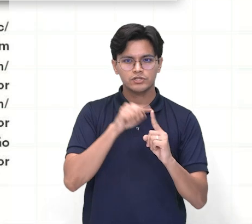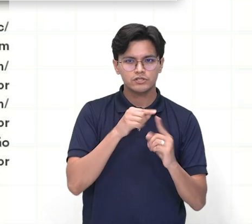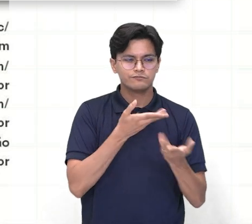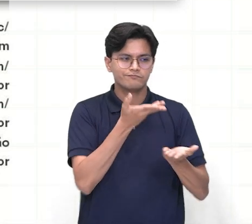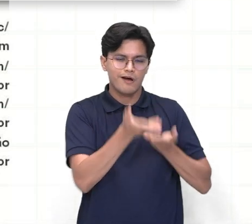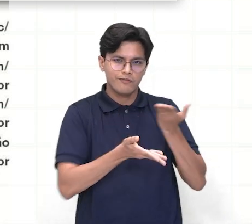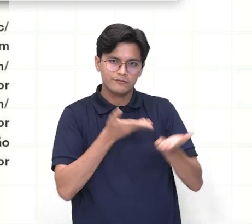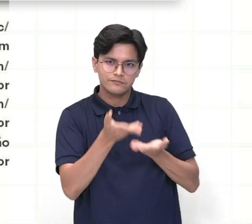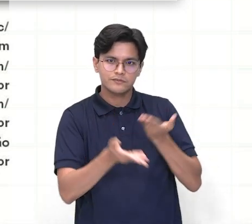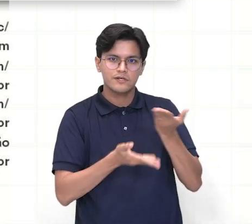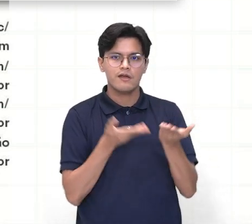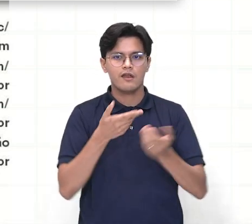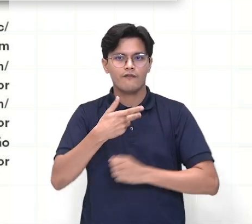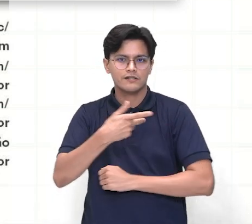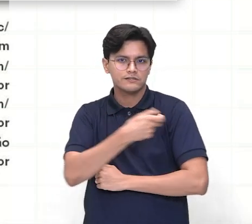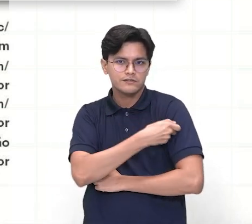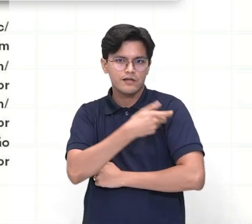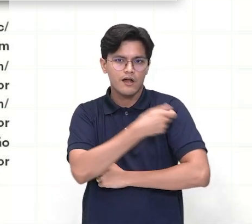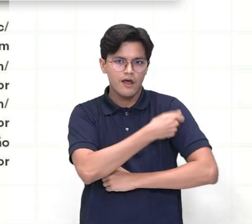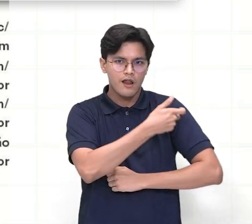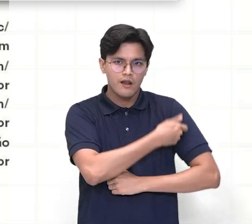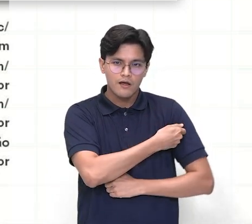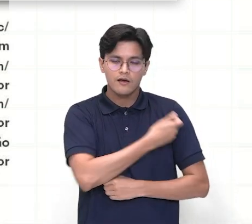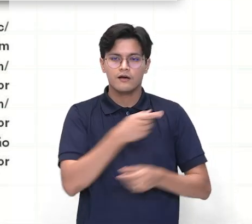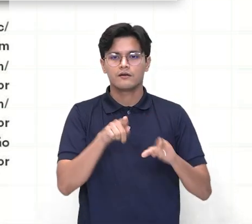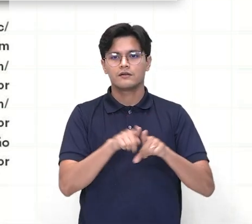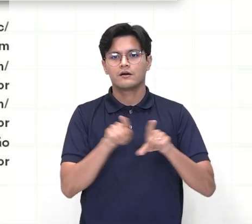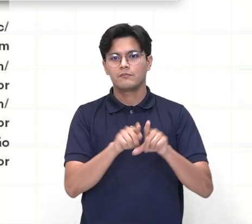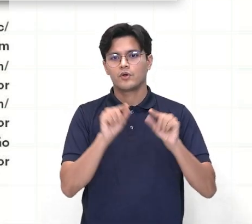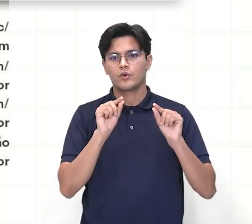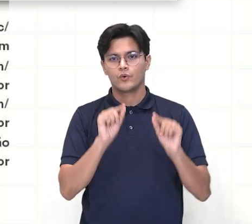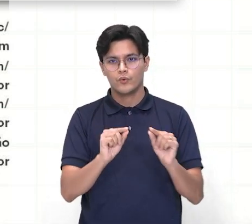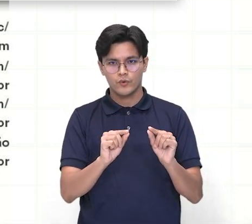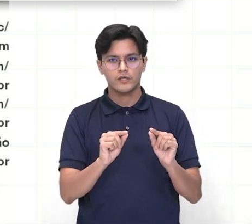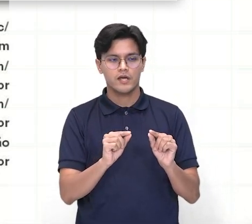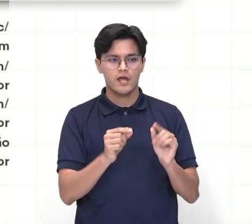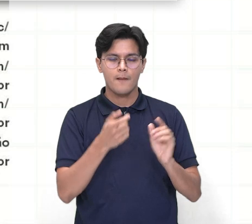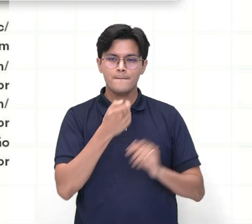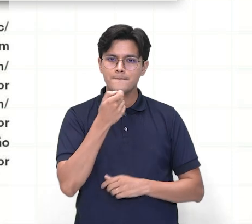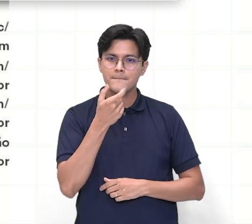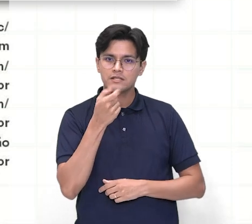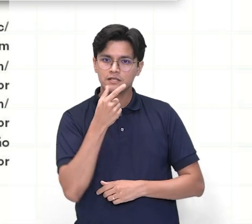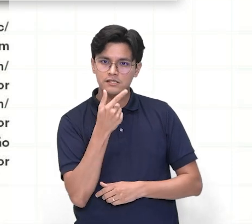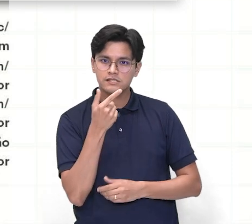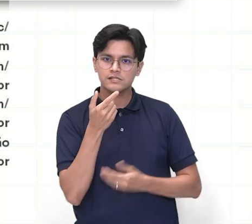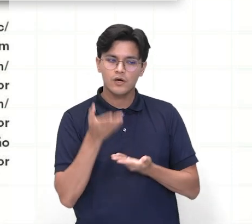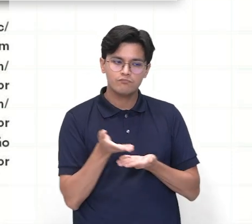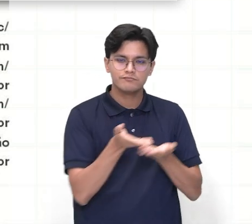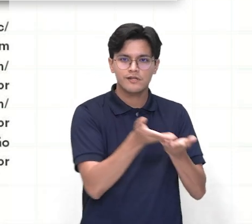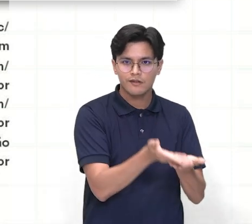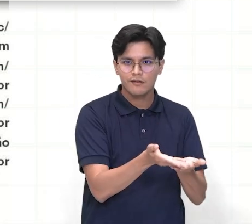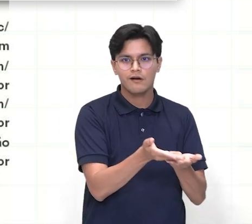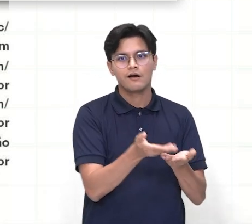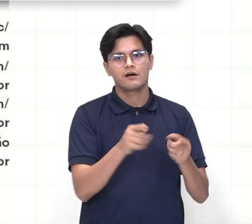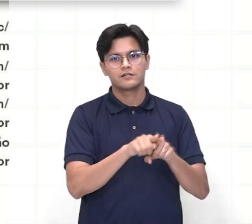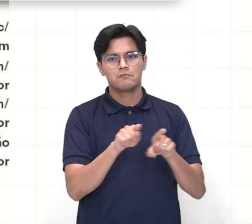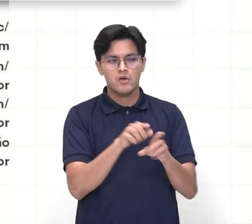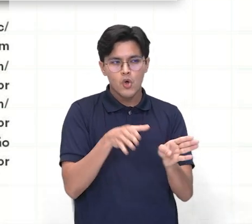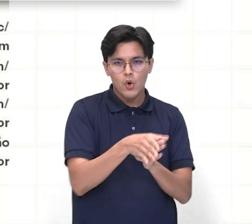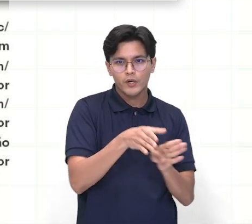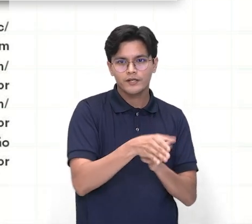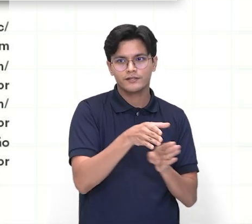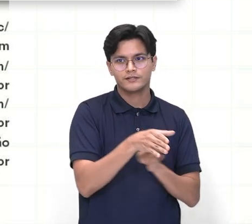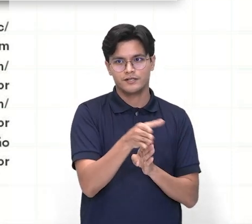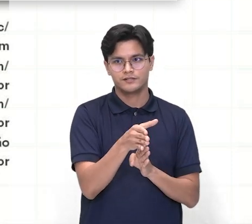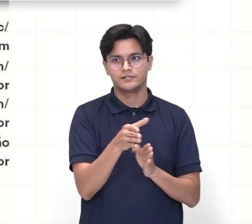para levar a vacina, para levar a medicação, a orientação, né? Assim